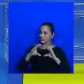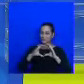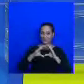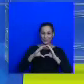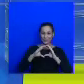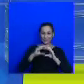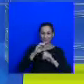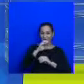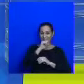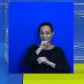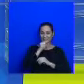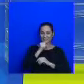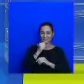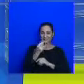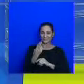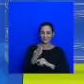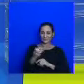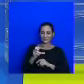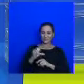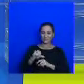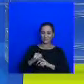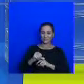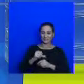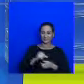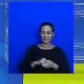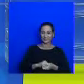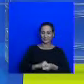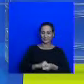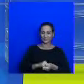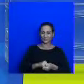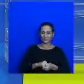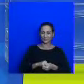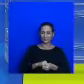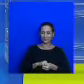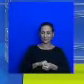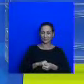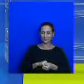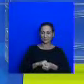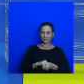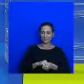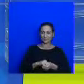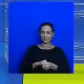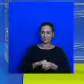29. Bola laranja, primeiro número. Sorteado, bola laranja.